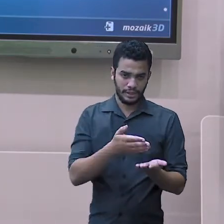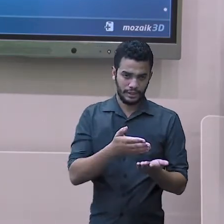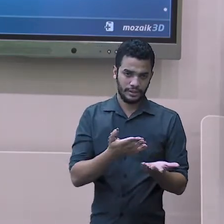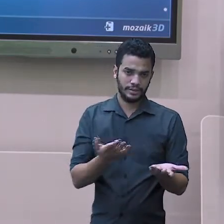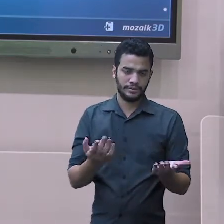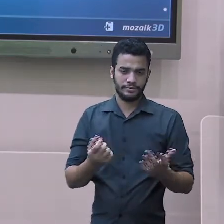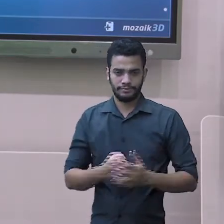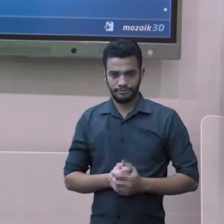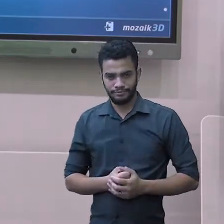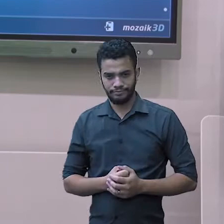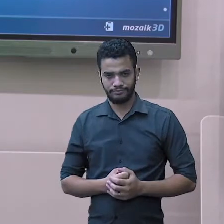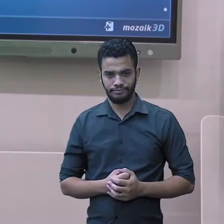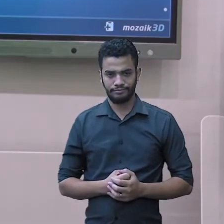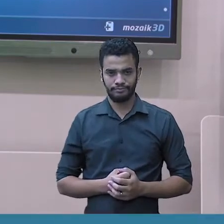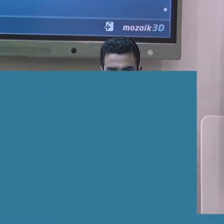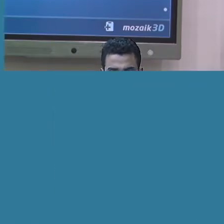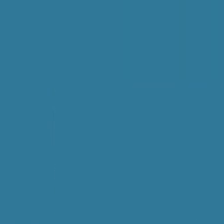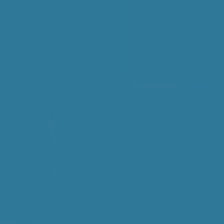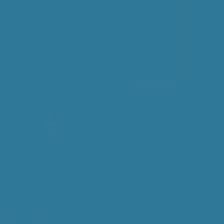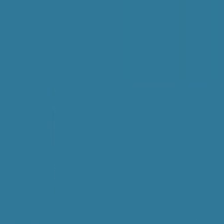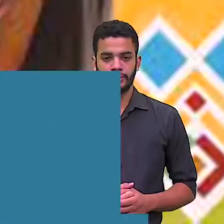continente americano.